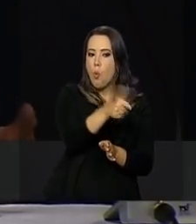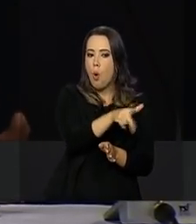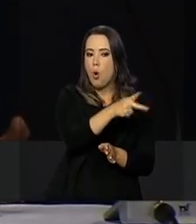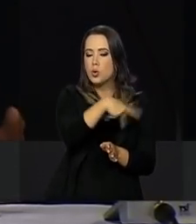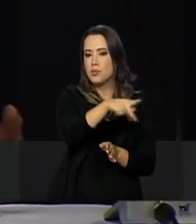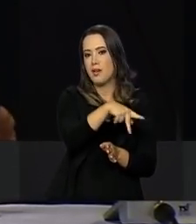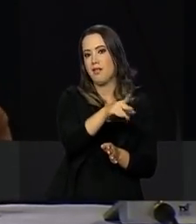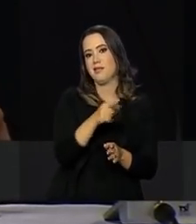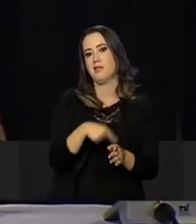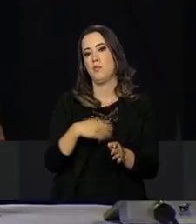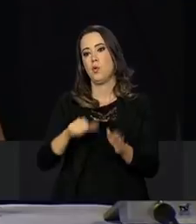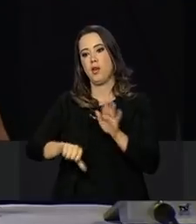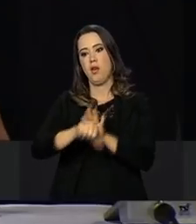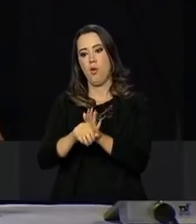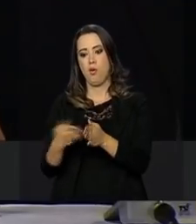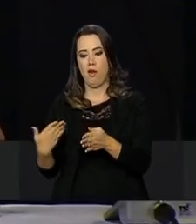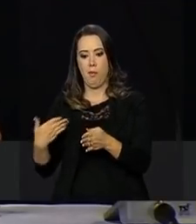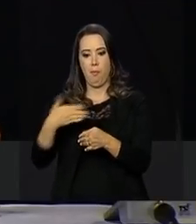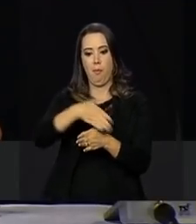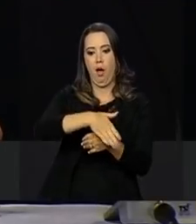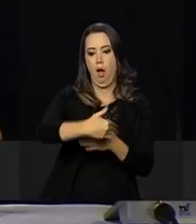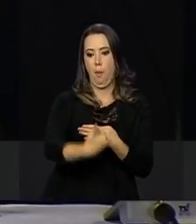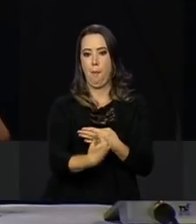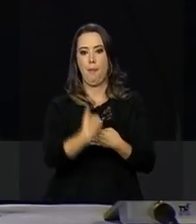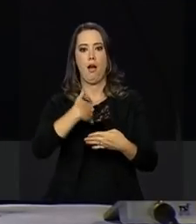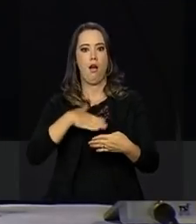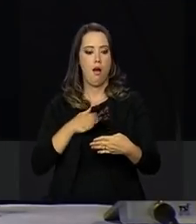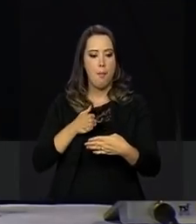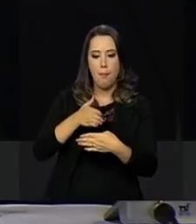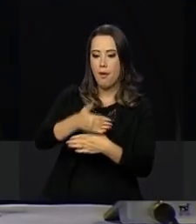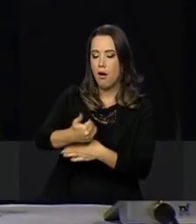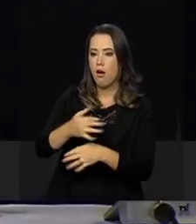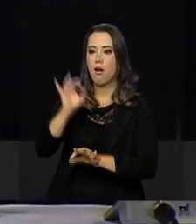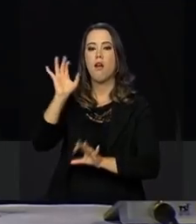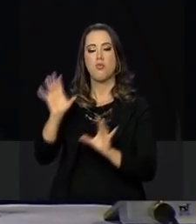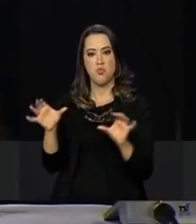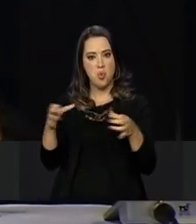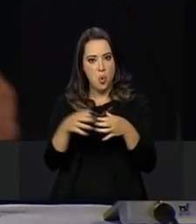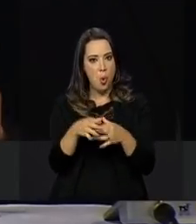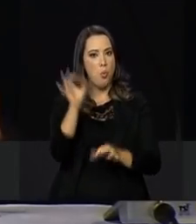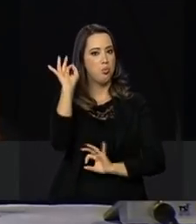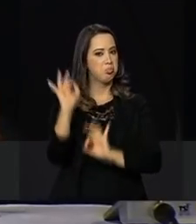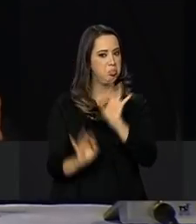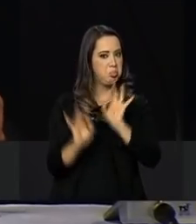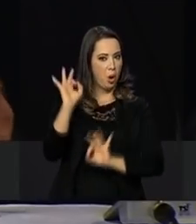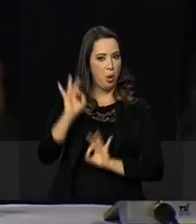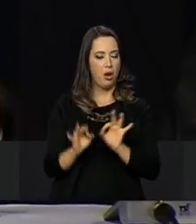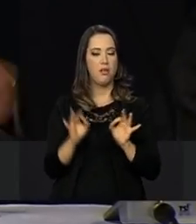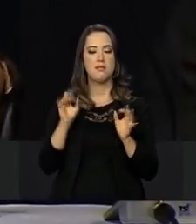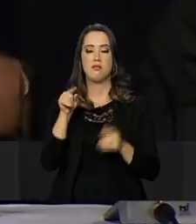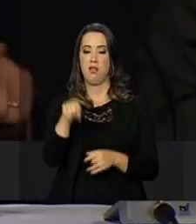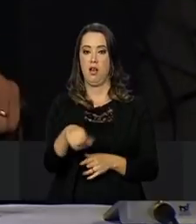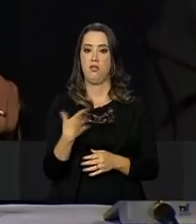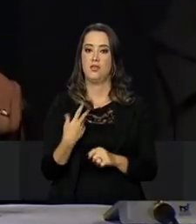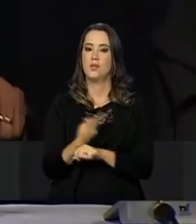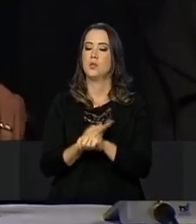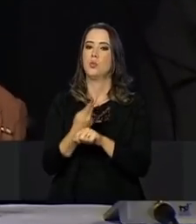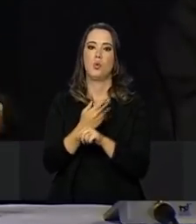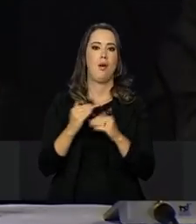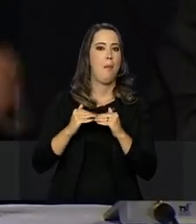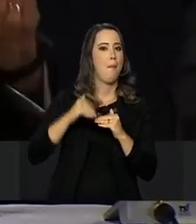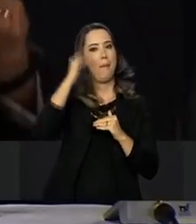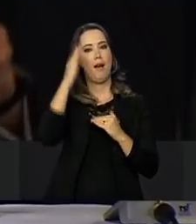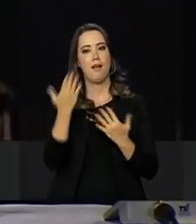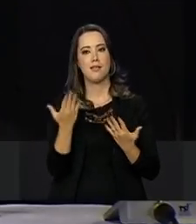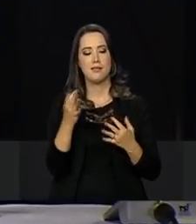a criminalidade, digamos assim, é muito organizada. E muitas vezes esta organização, ela busca superar